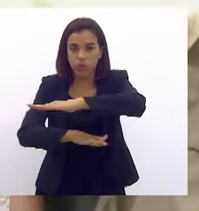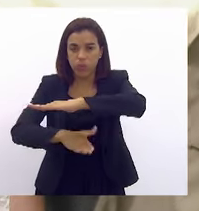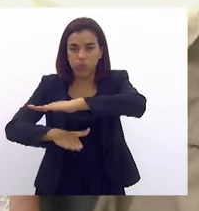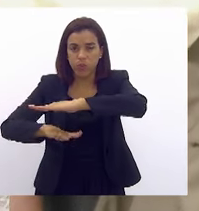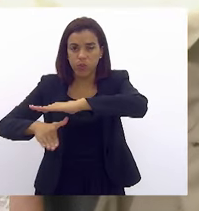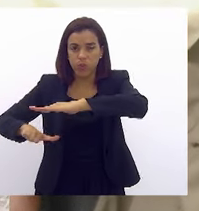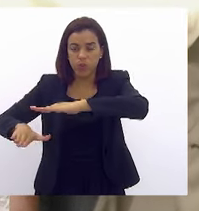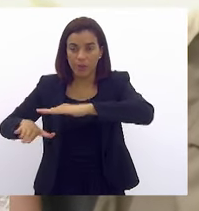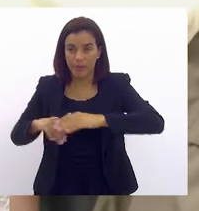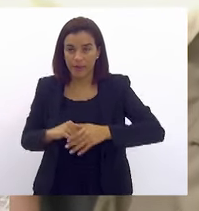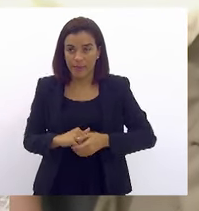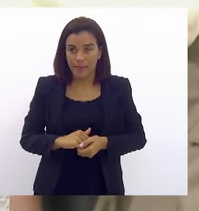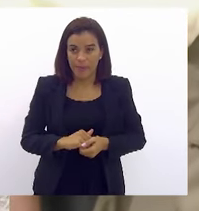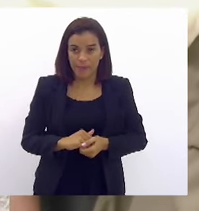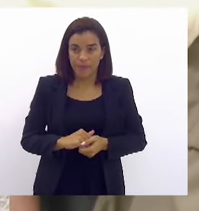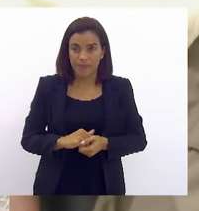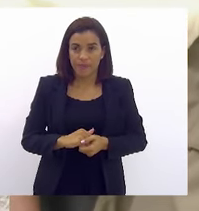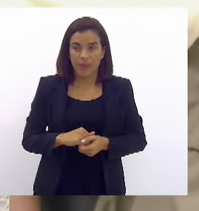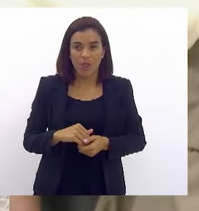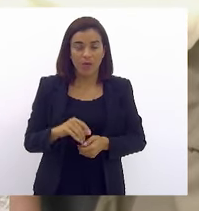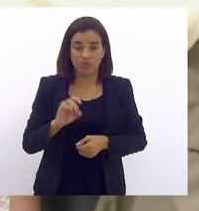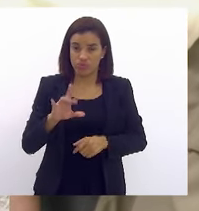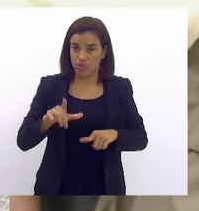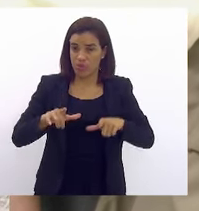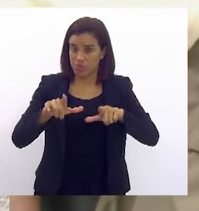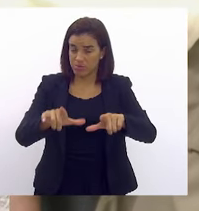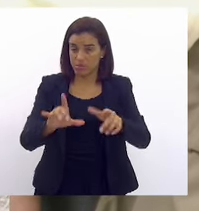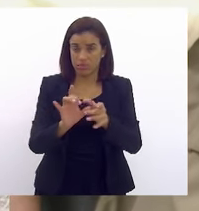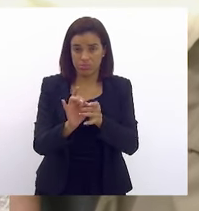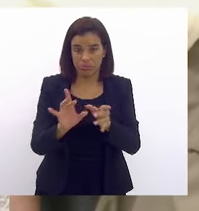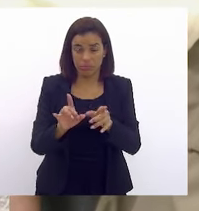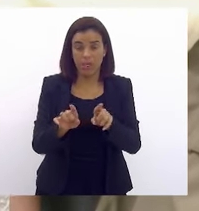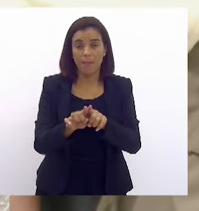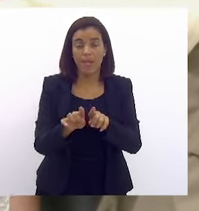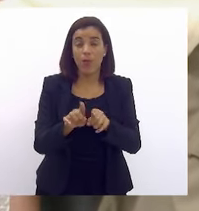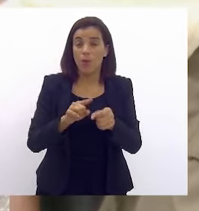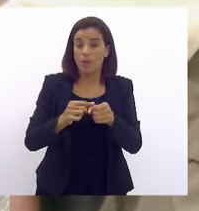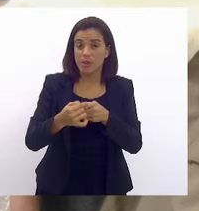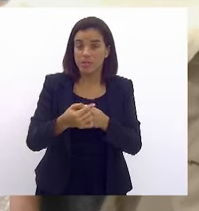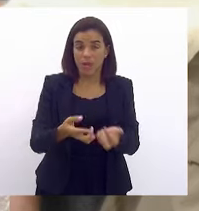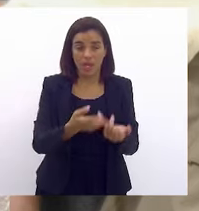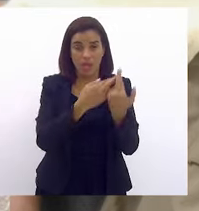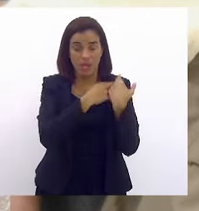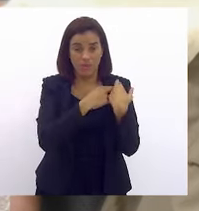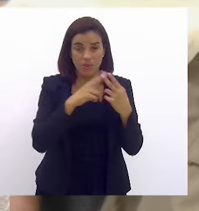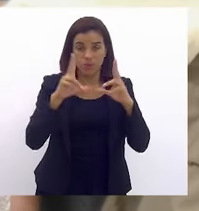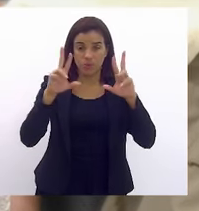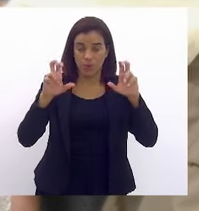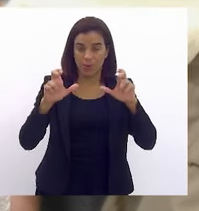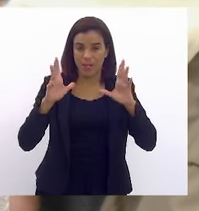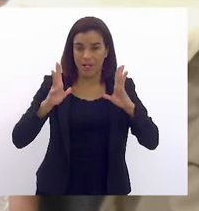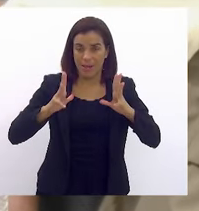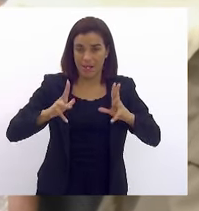tá, não só do licenciamento, mas passa ao município a competência pela limpeza,